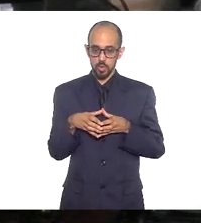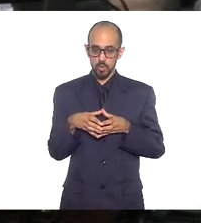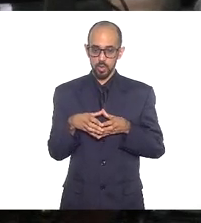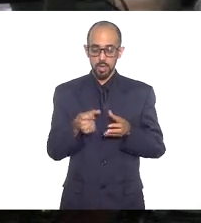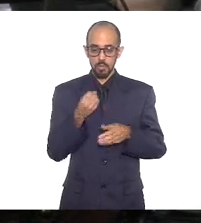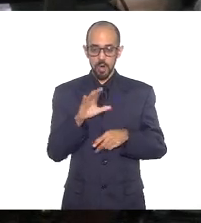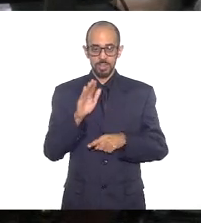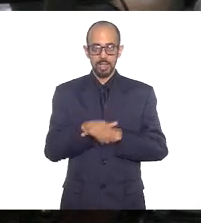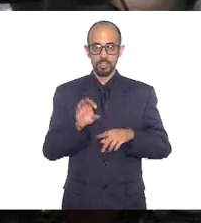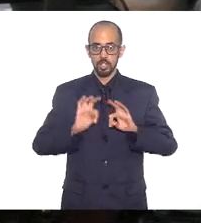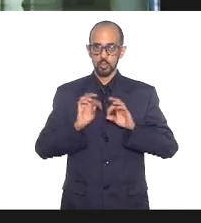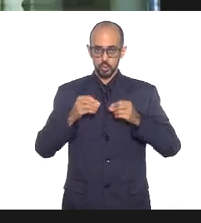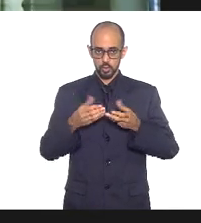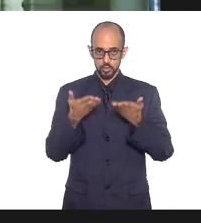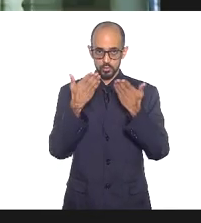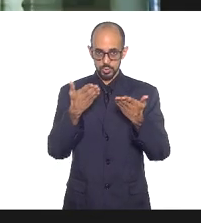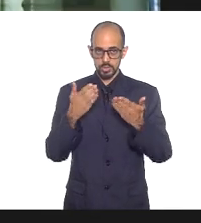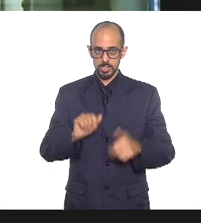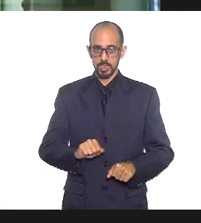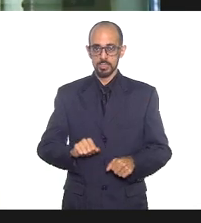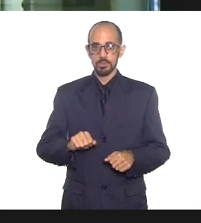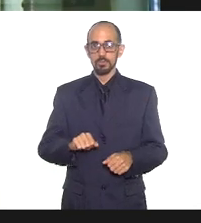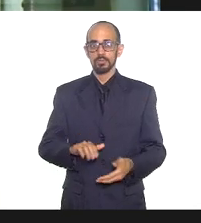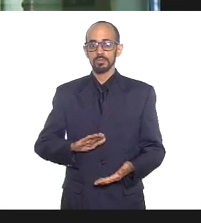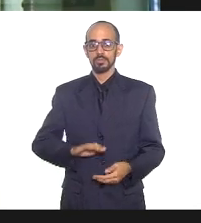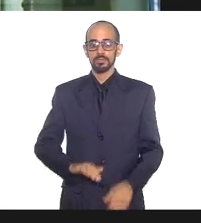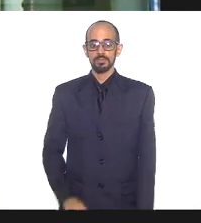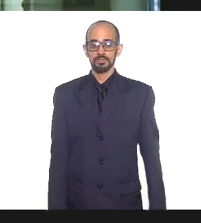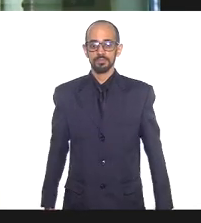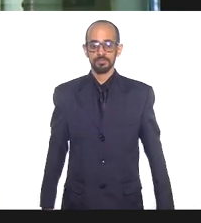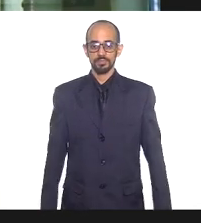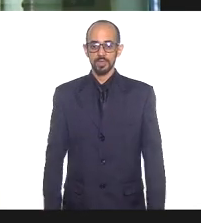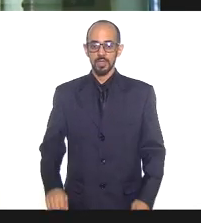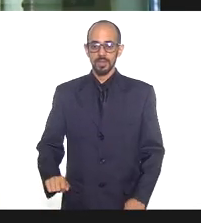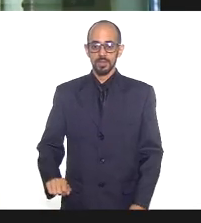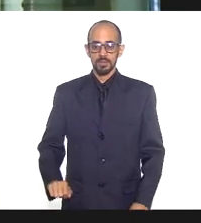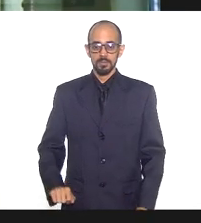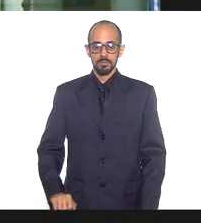Boa tarde a todos.